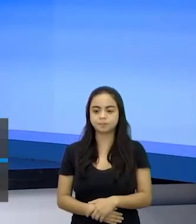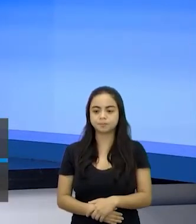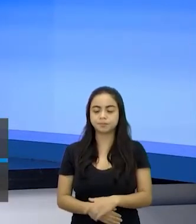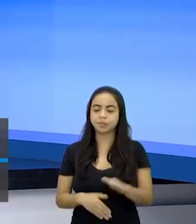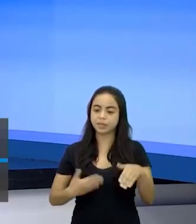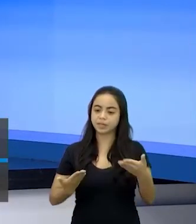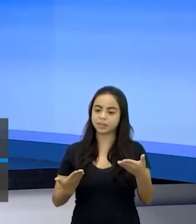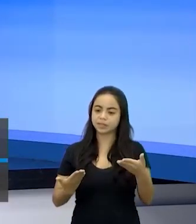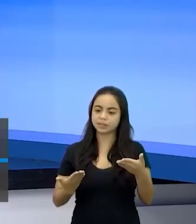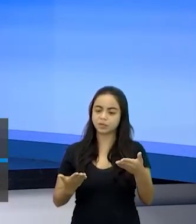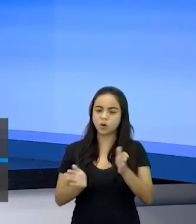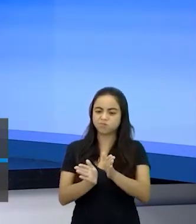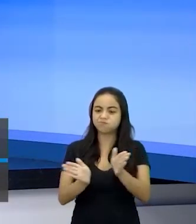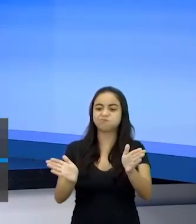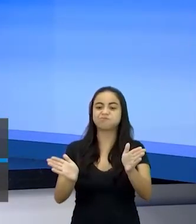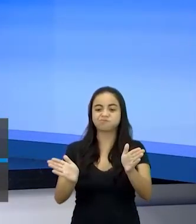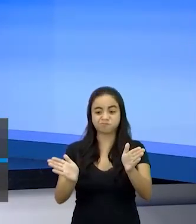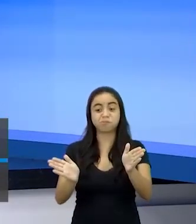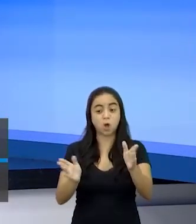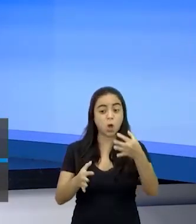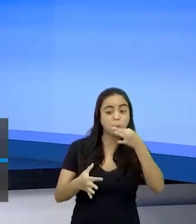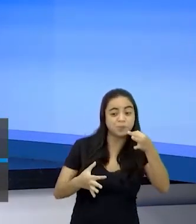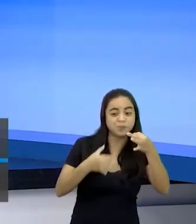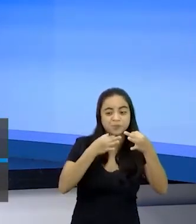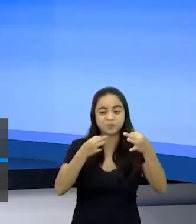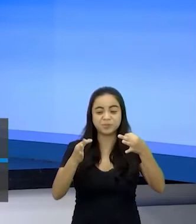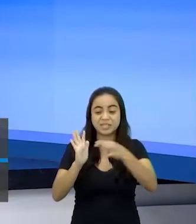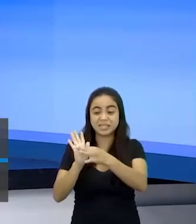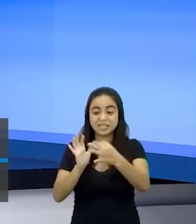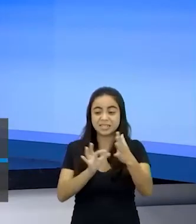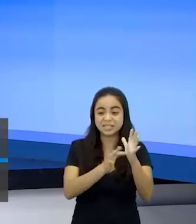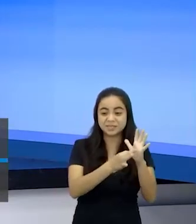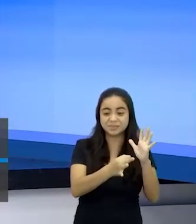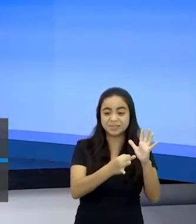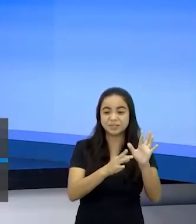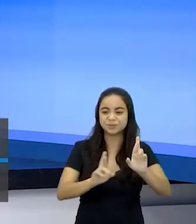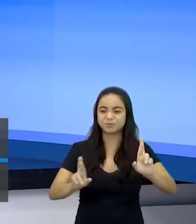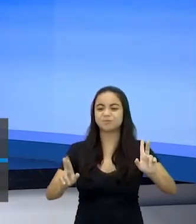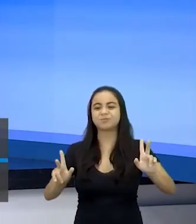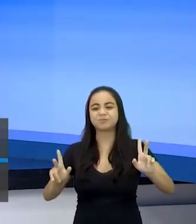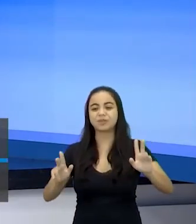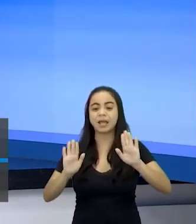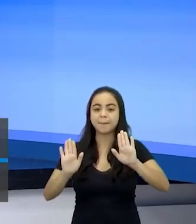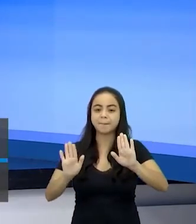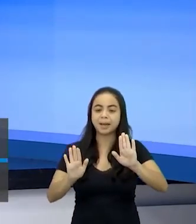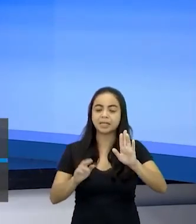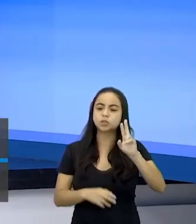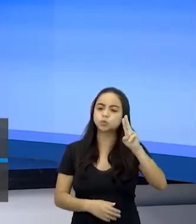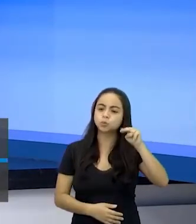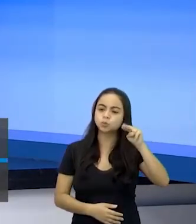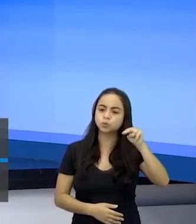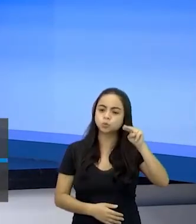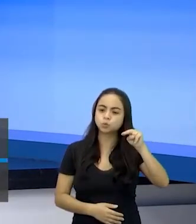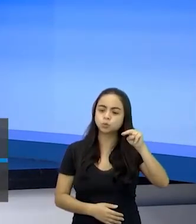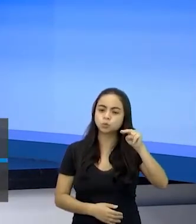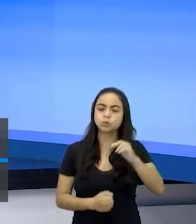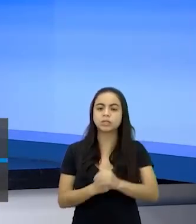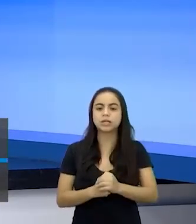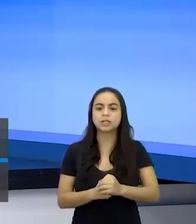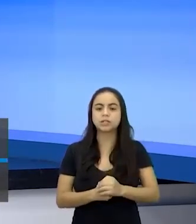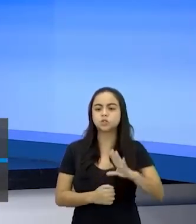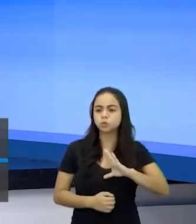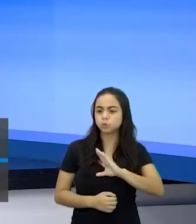é uma via de mão dupla aí, né? Mas é claro que nós não podemos jamais deixar de enaltecer o